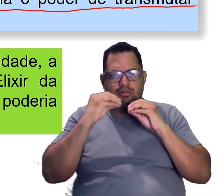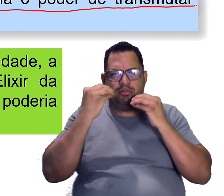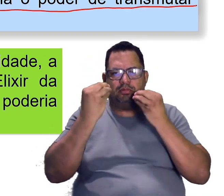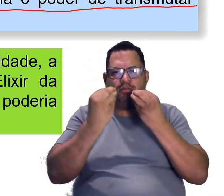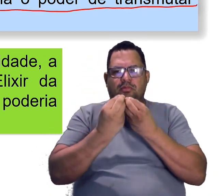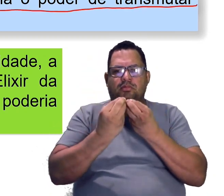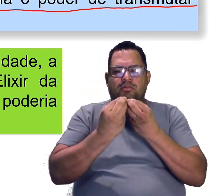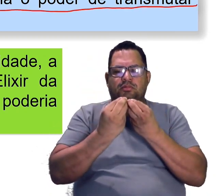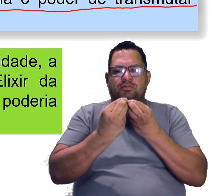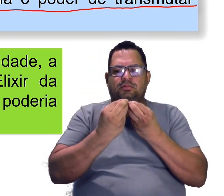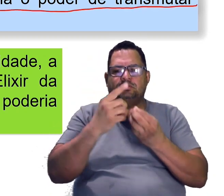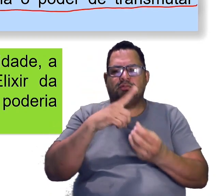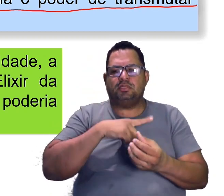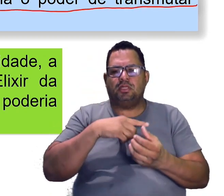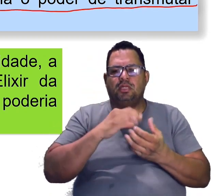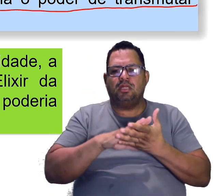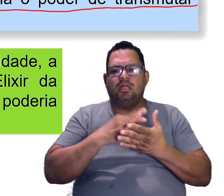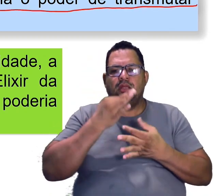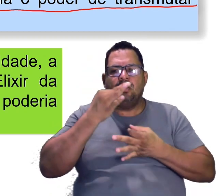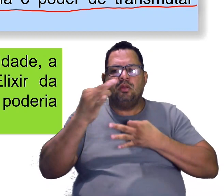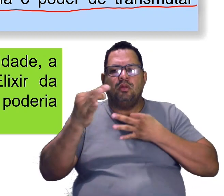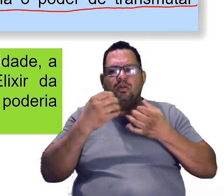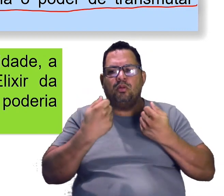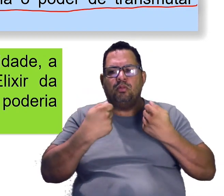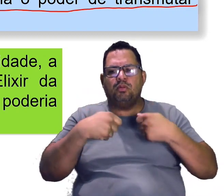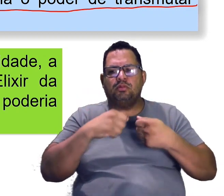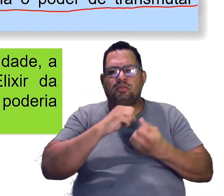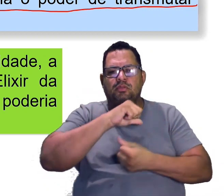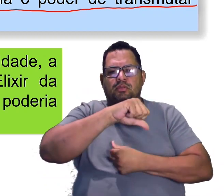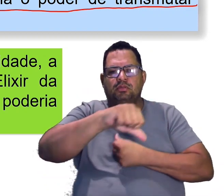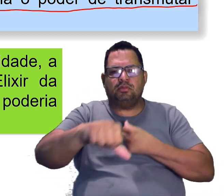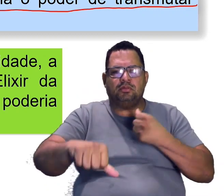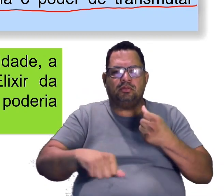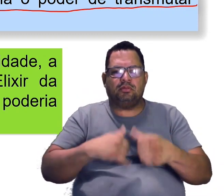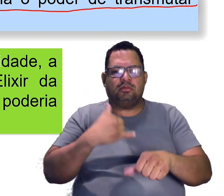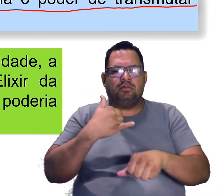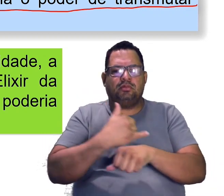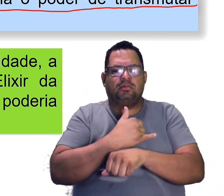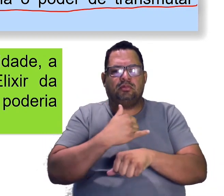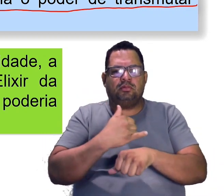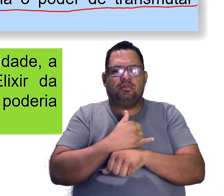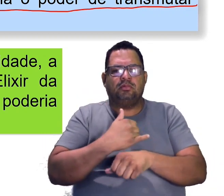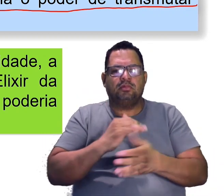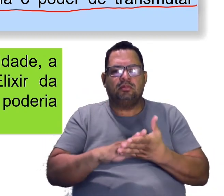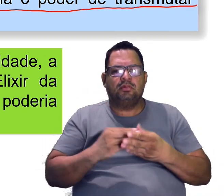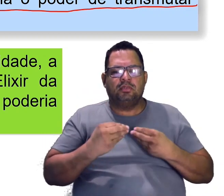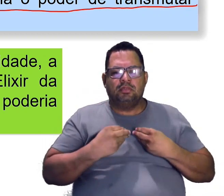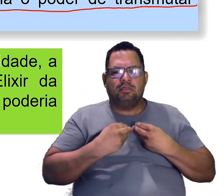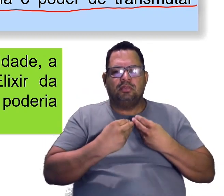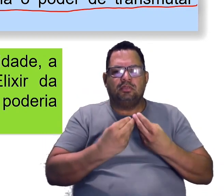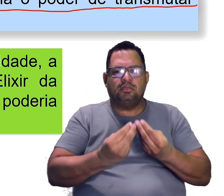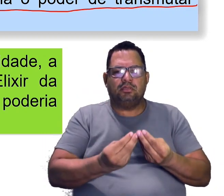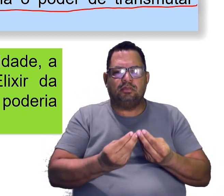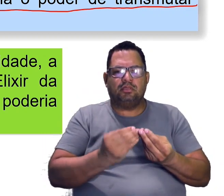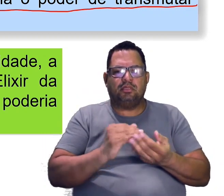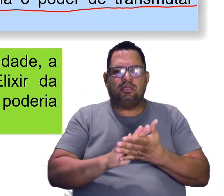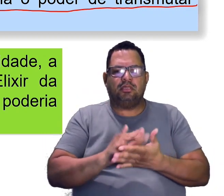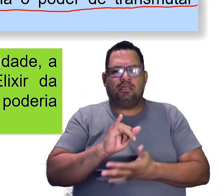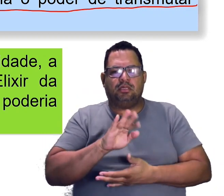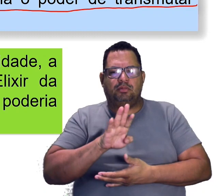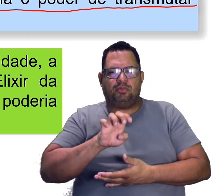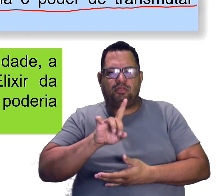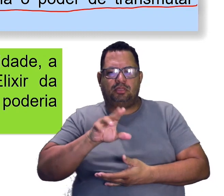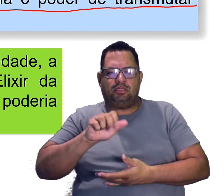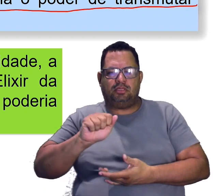quê? De transmutar materiais e também conceder a imortalidade. Olha que